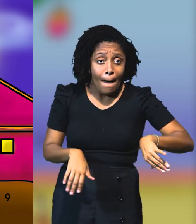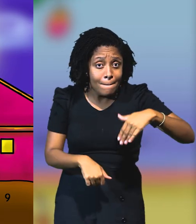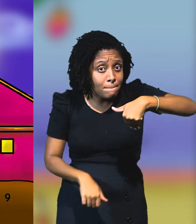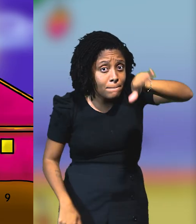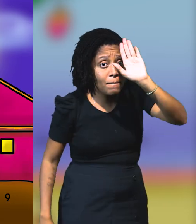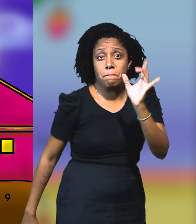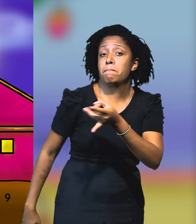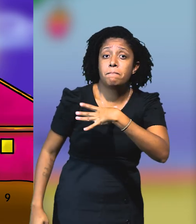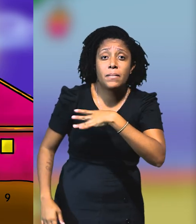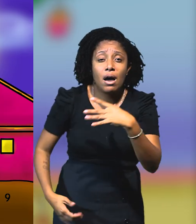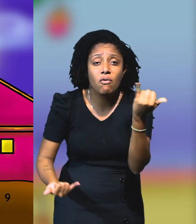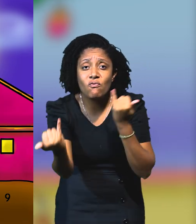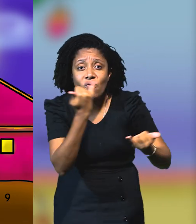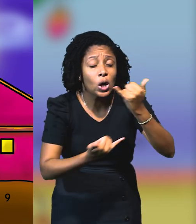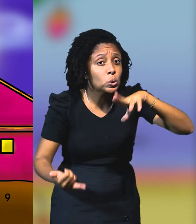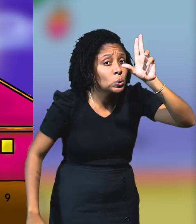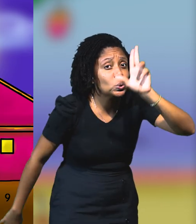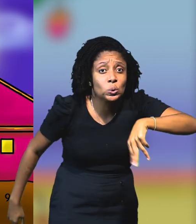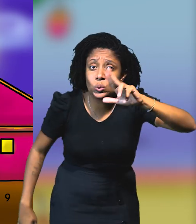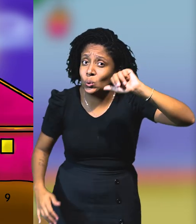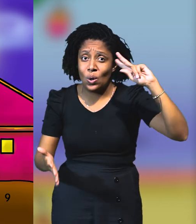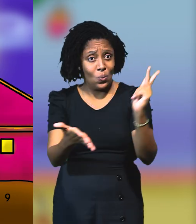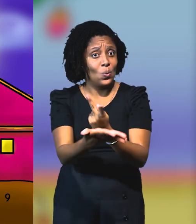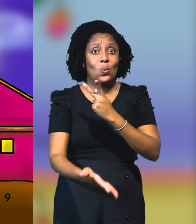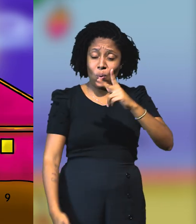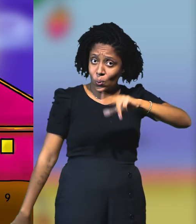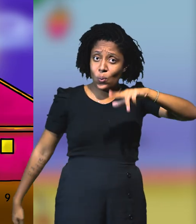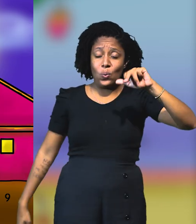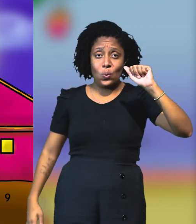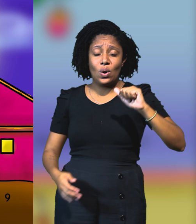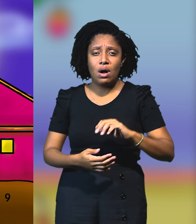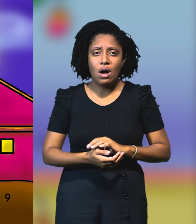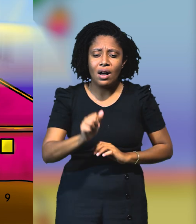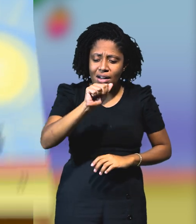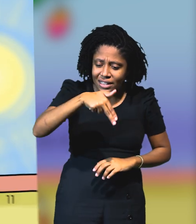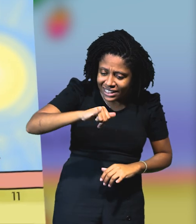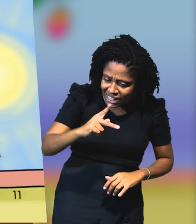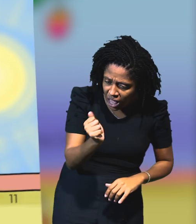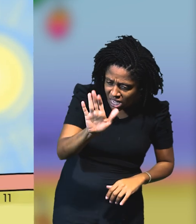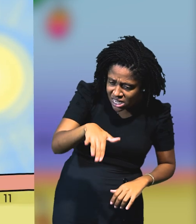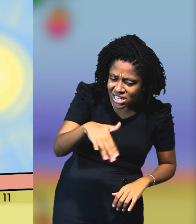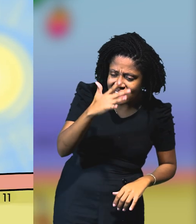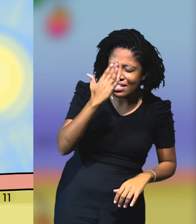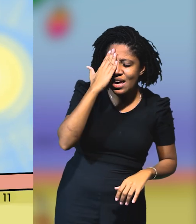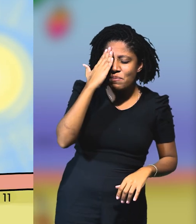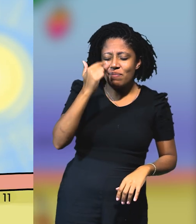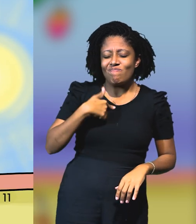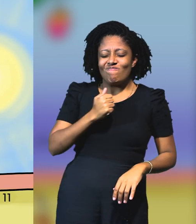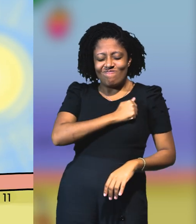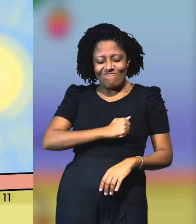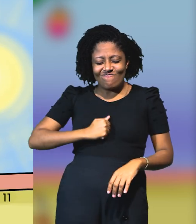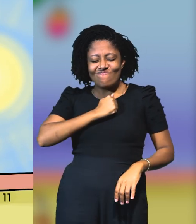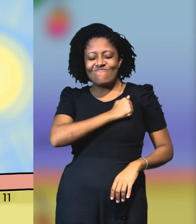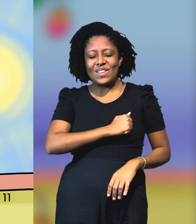medo que diziam que nunca aconteceria. Aninha, sabe que sinto saudades